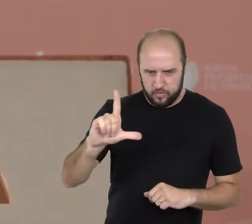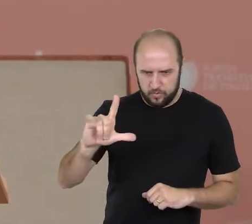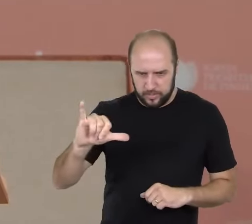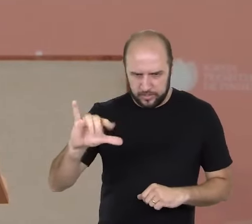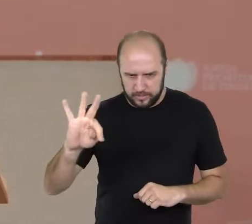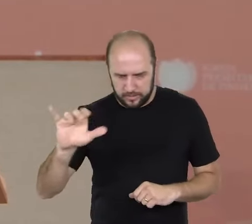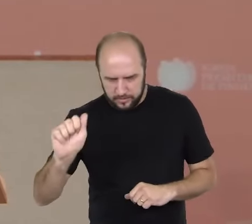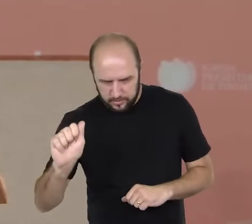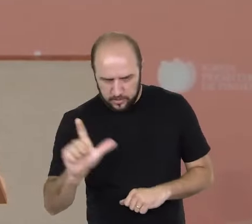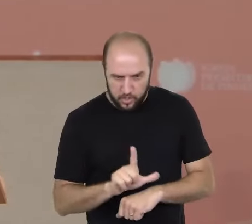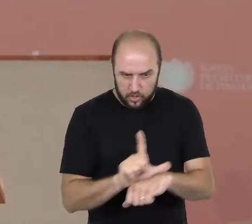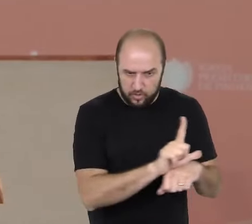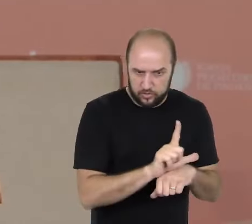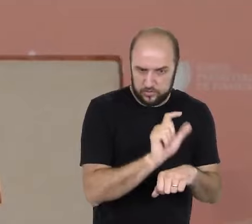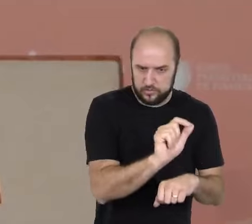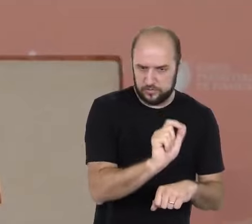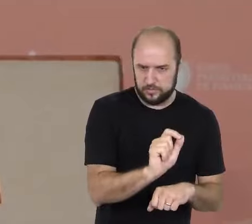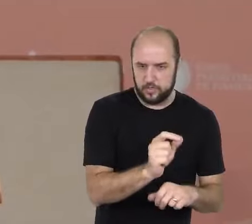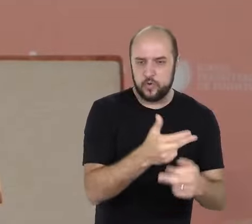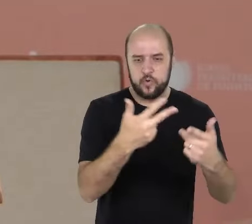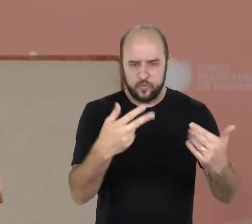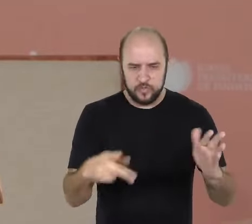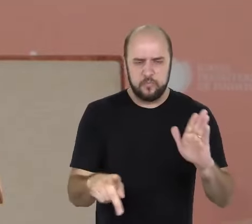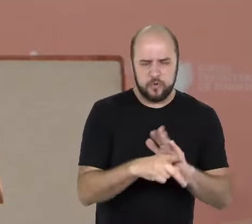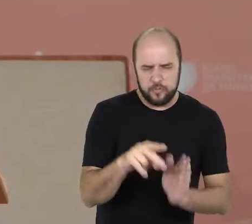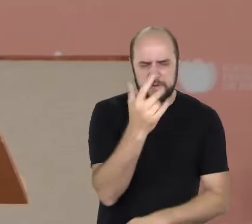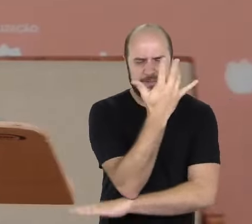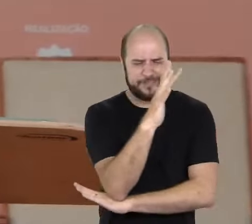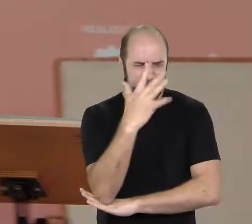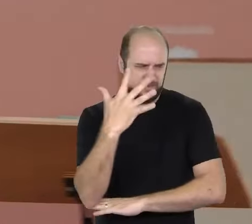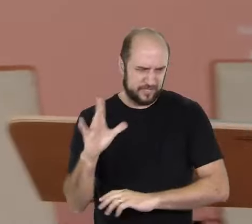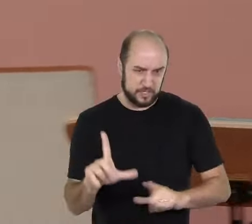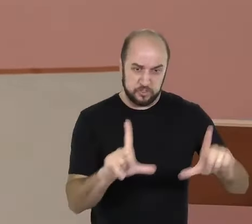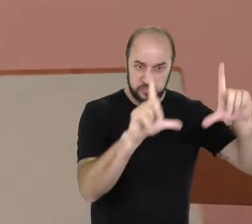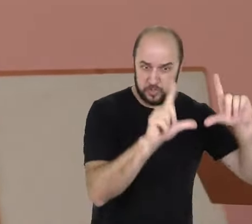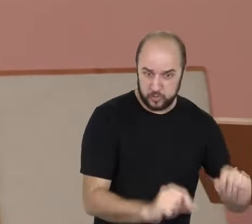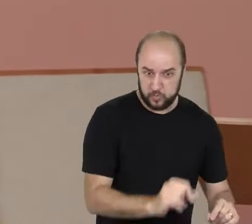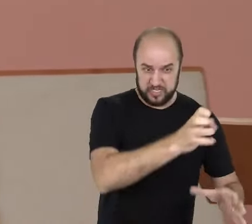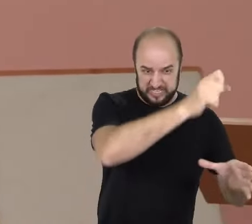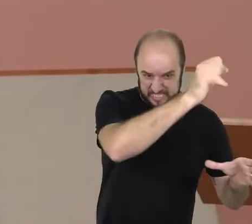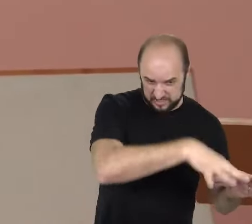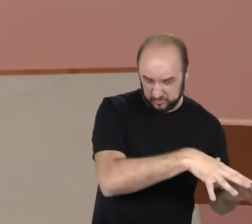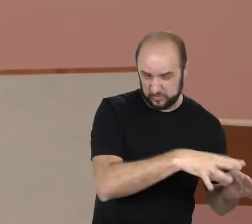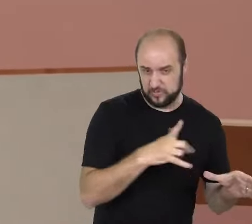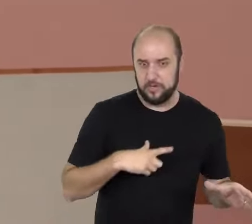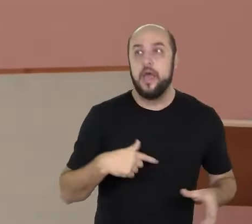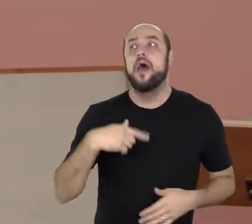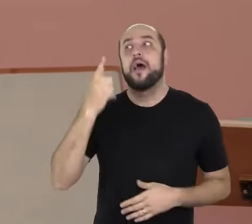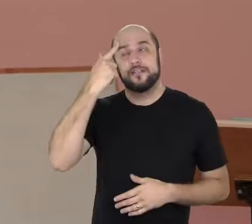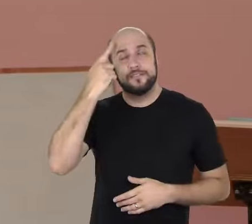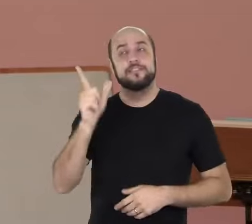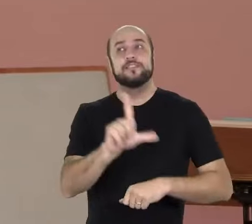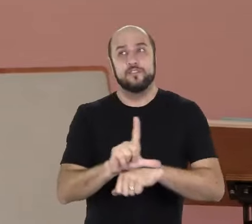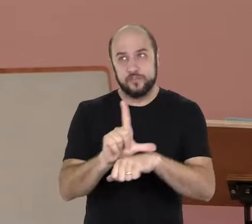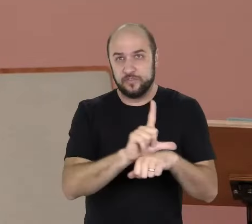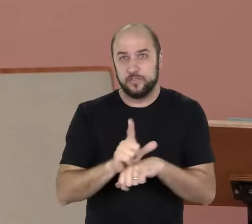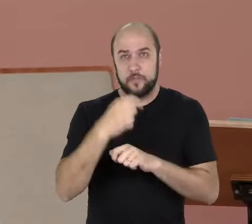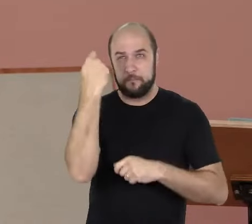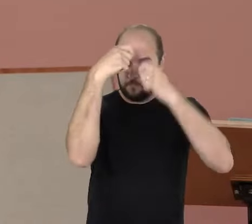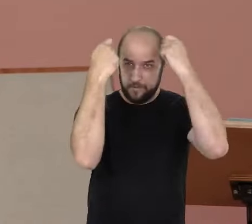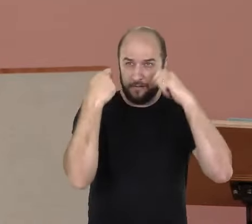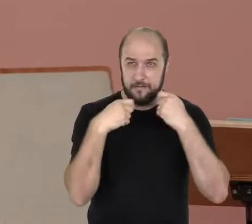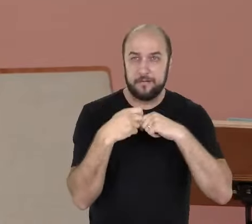loja? Produtos ecológicos para evitar redução de lixo. Aí eu falei, já sei, vou vender produtos de cosmético, que são uma das coisas que as